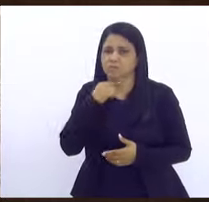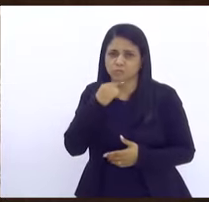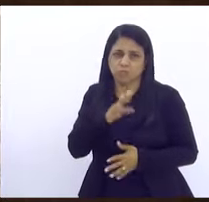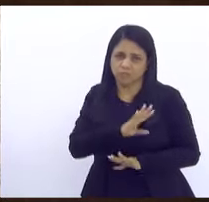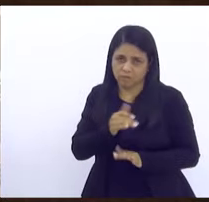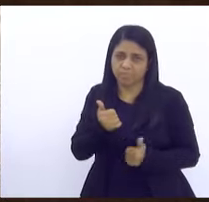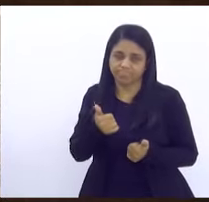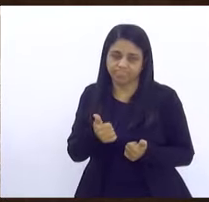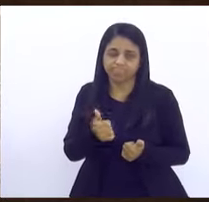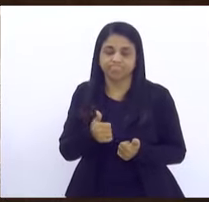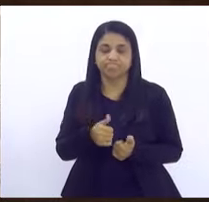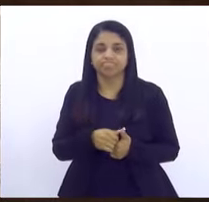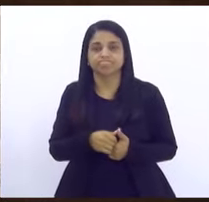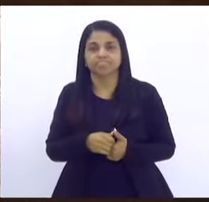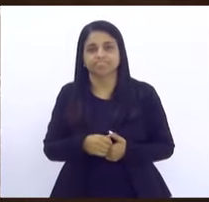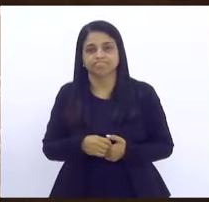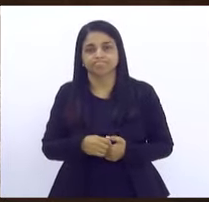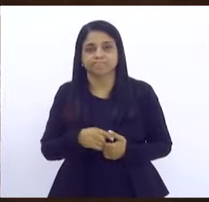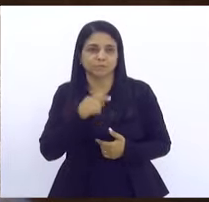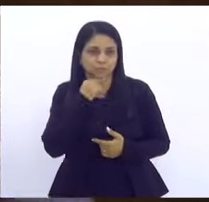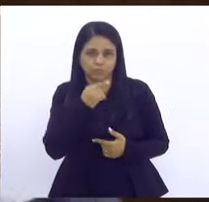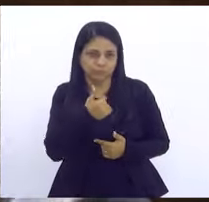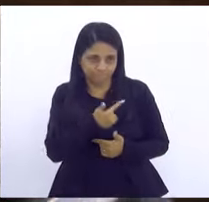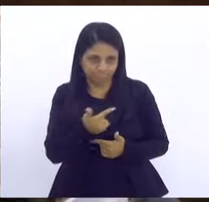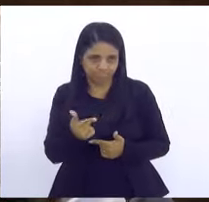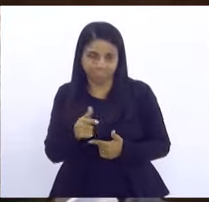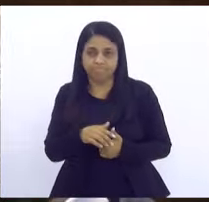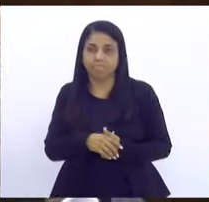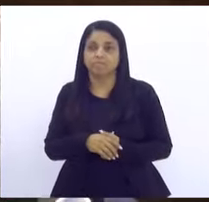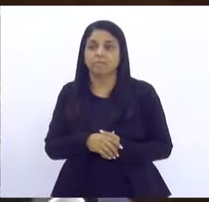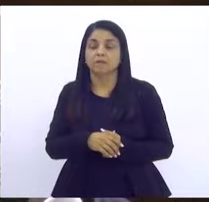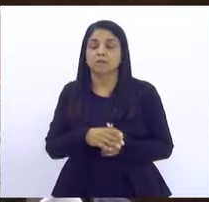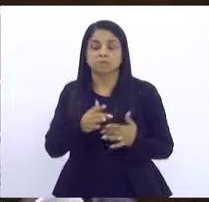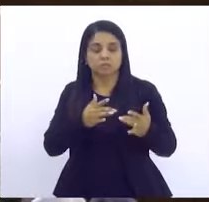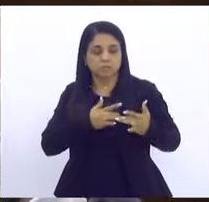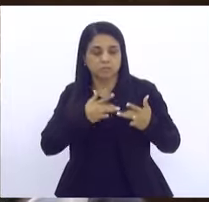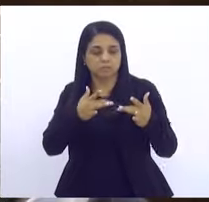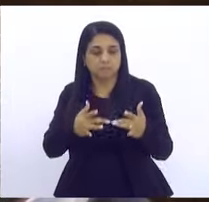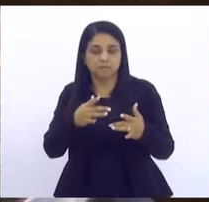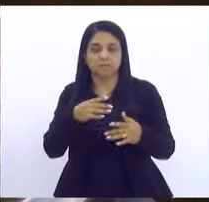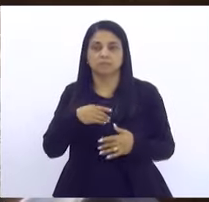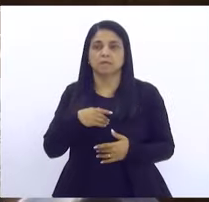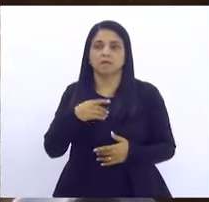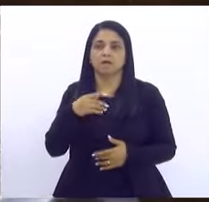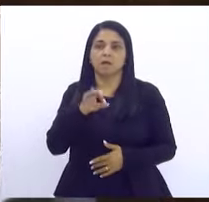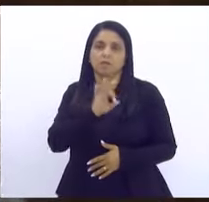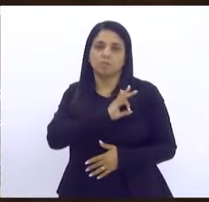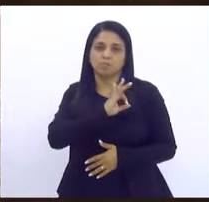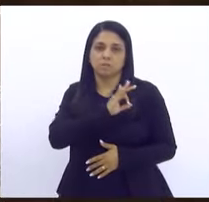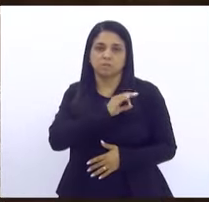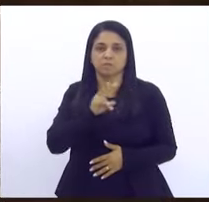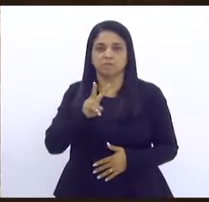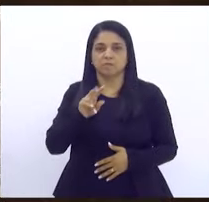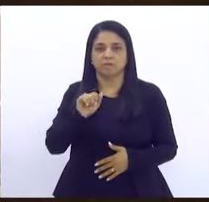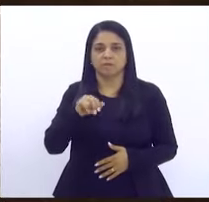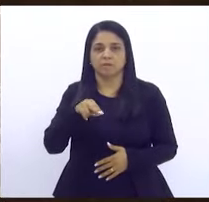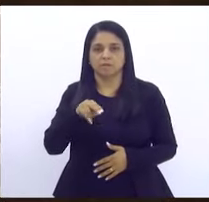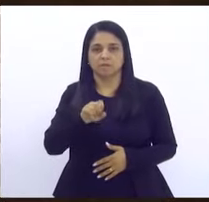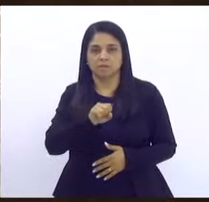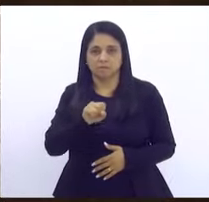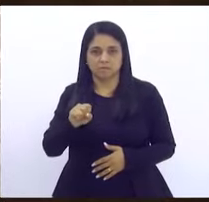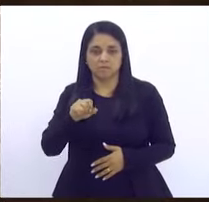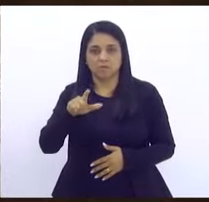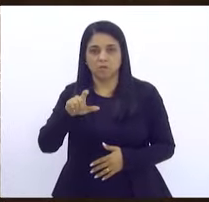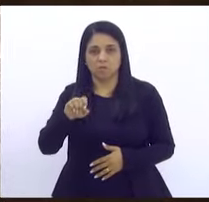senhora presidenta. Só deixar aqui a nossa solidariedade à PM Vanessa Lobão. A gente viu